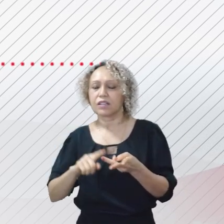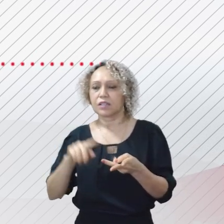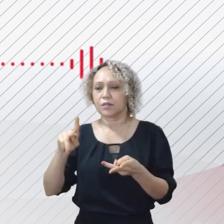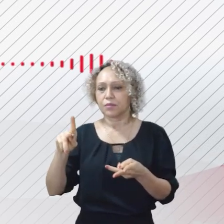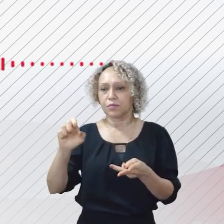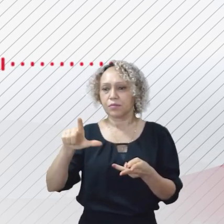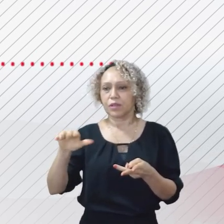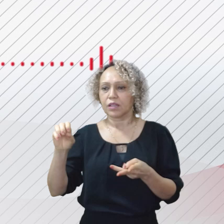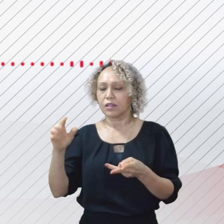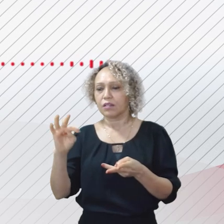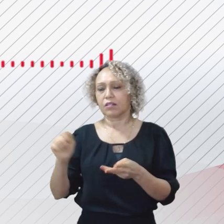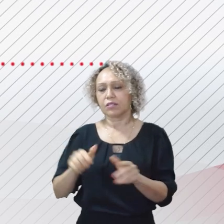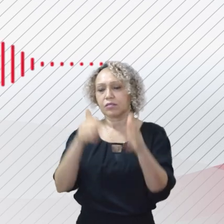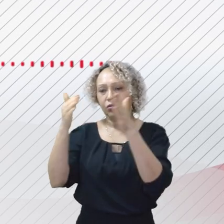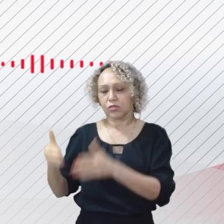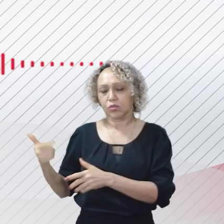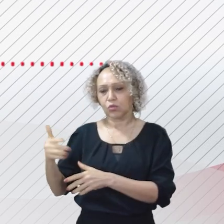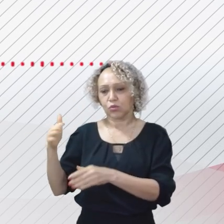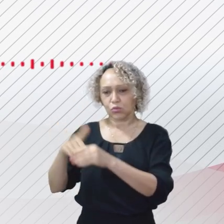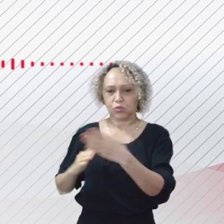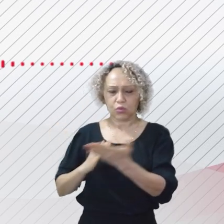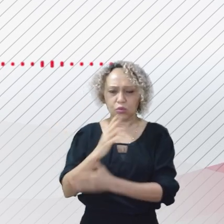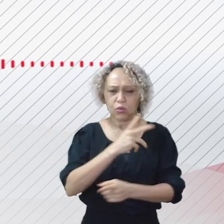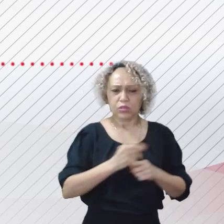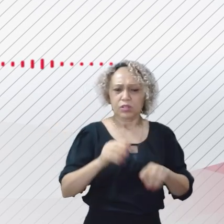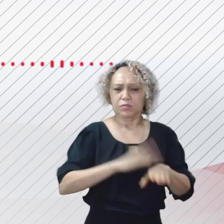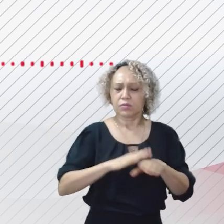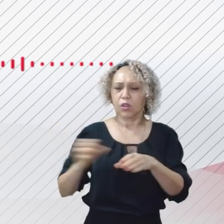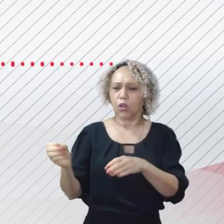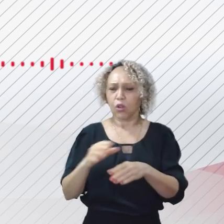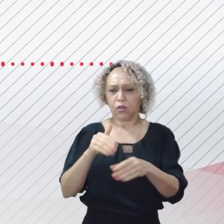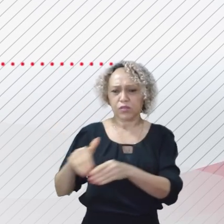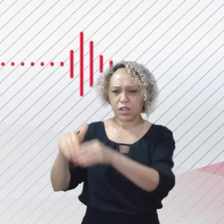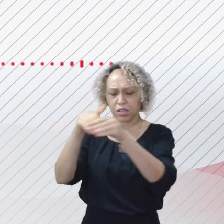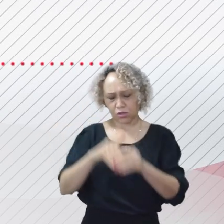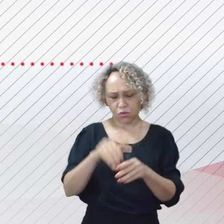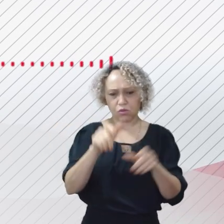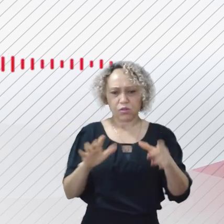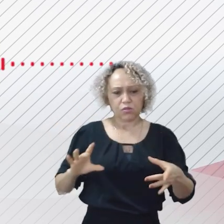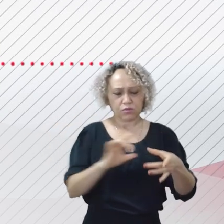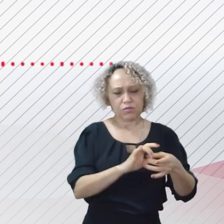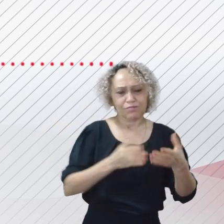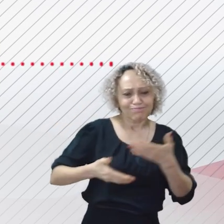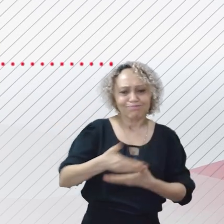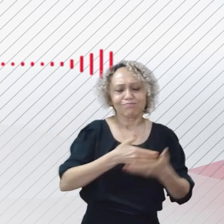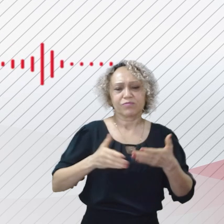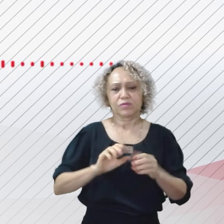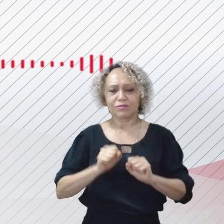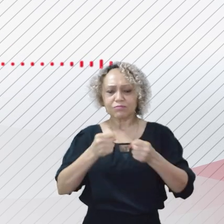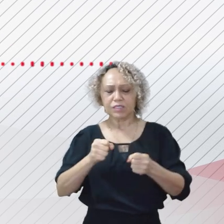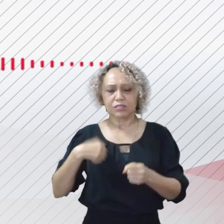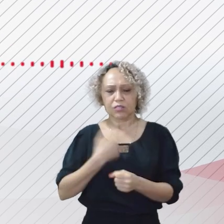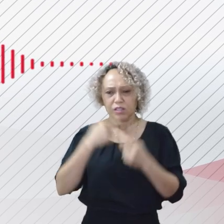e Pelotas, em que ganhamos as eleições de segundo turno. Conquistamos novos eleitores e ampliamos novas alianças em muitas